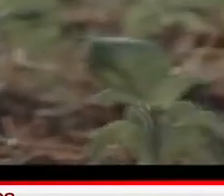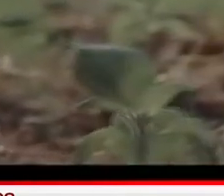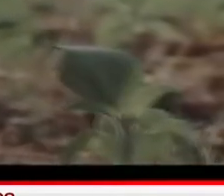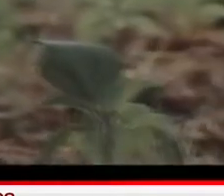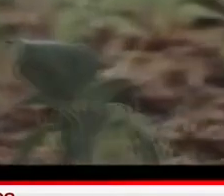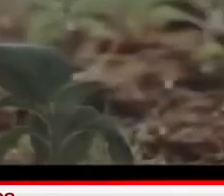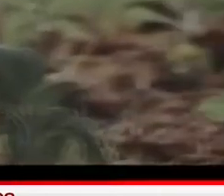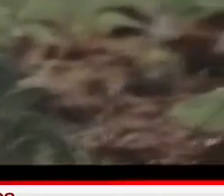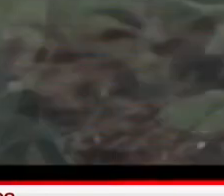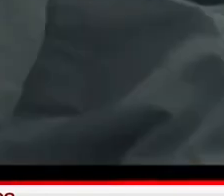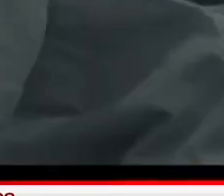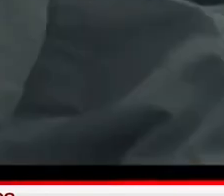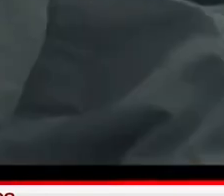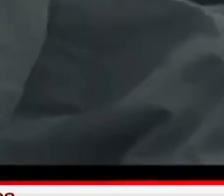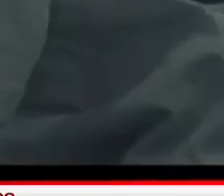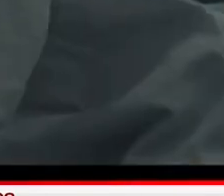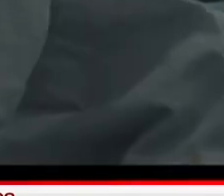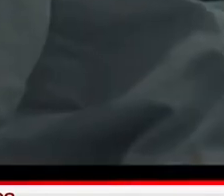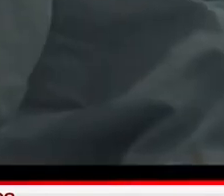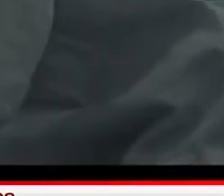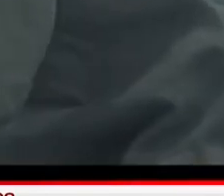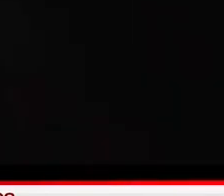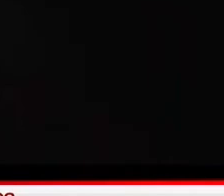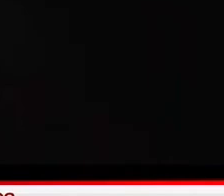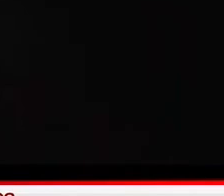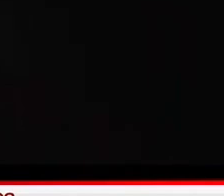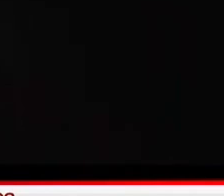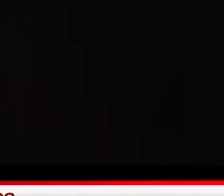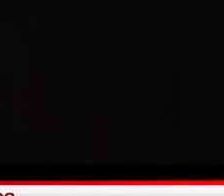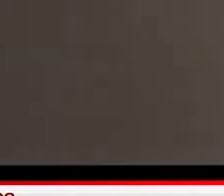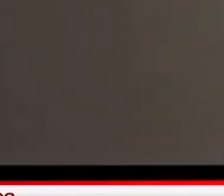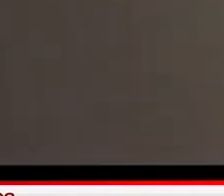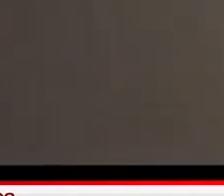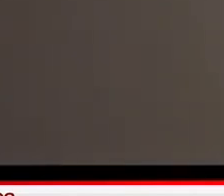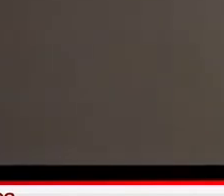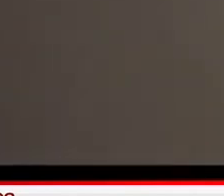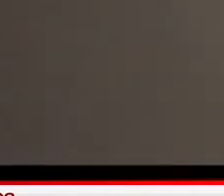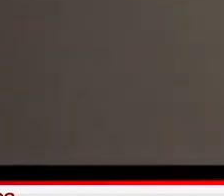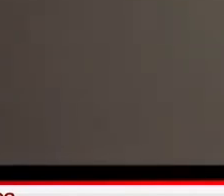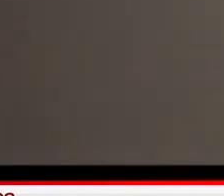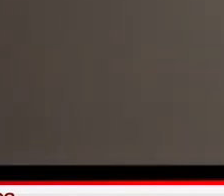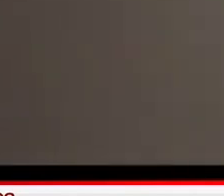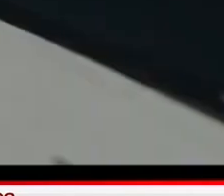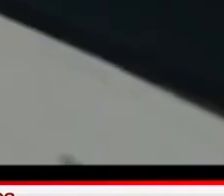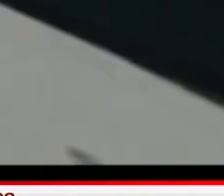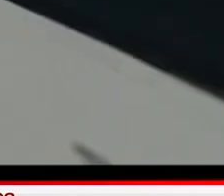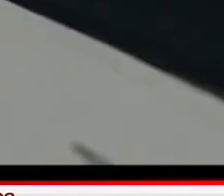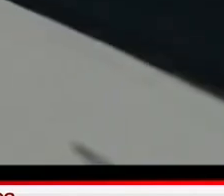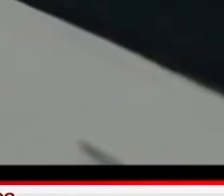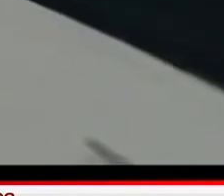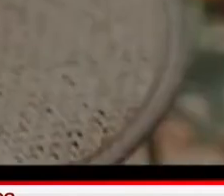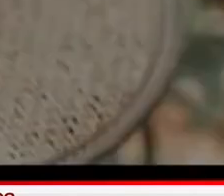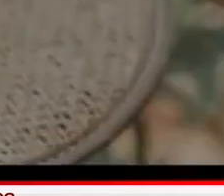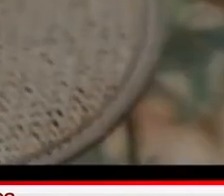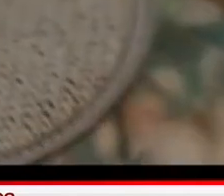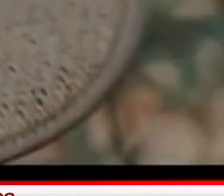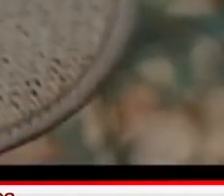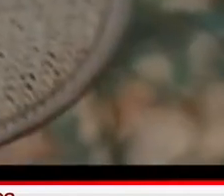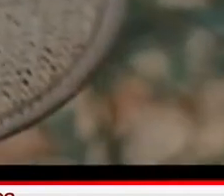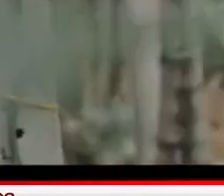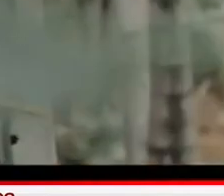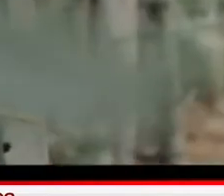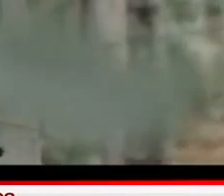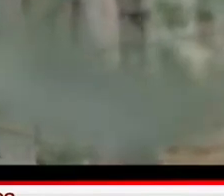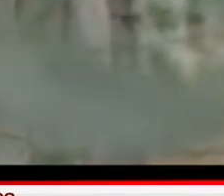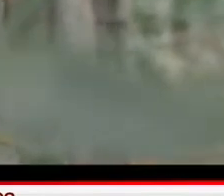poderosa a ciência a ciência brasileira fez a terra produzir alimentos